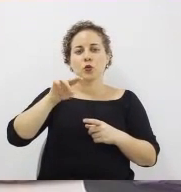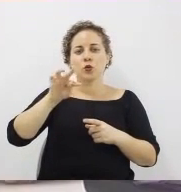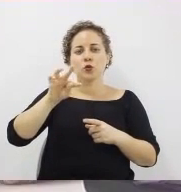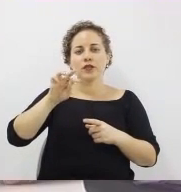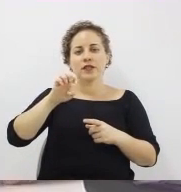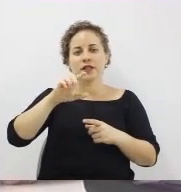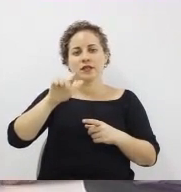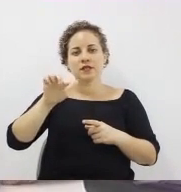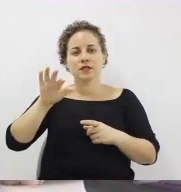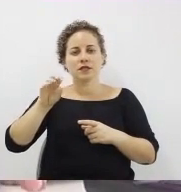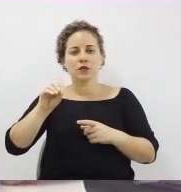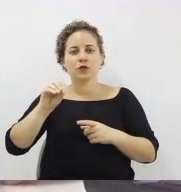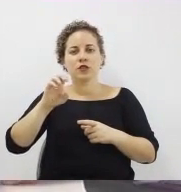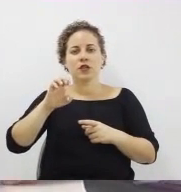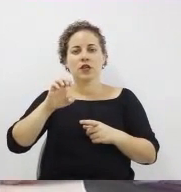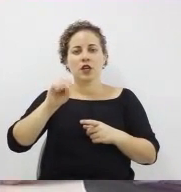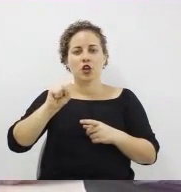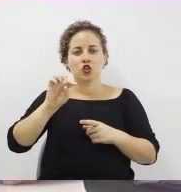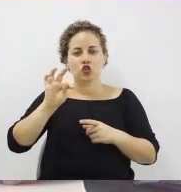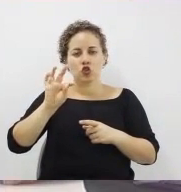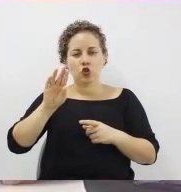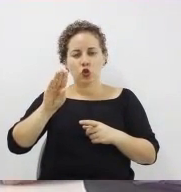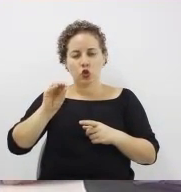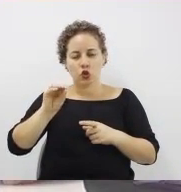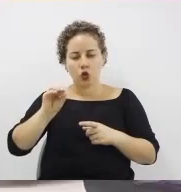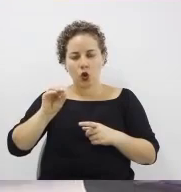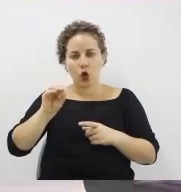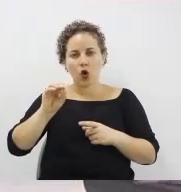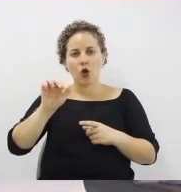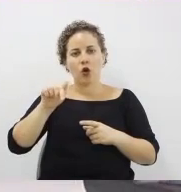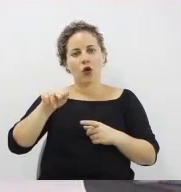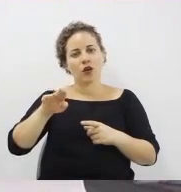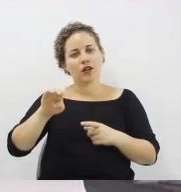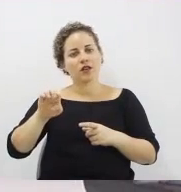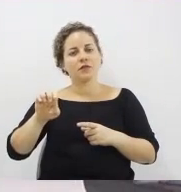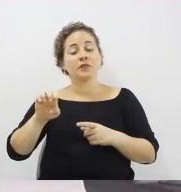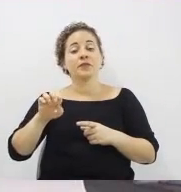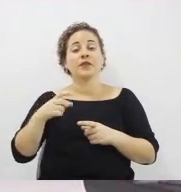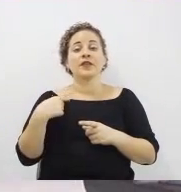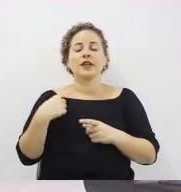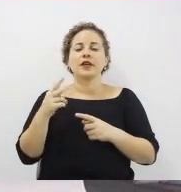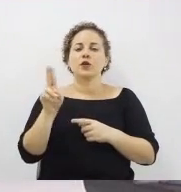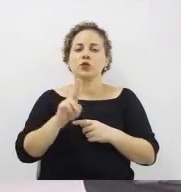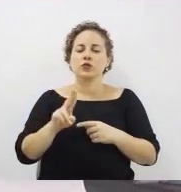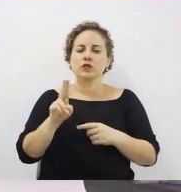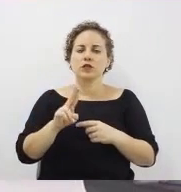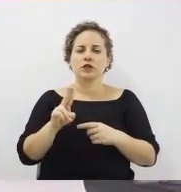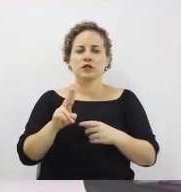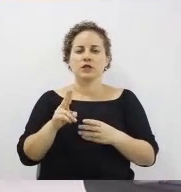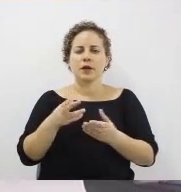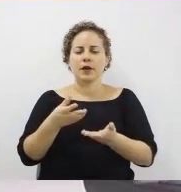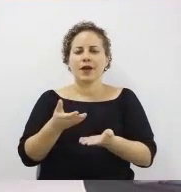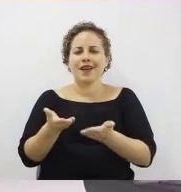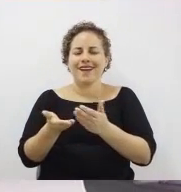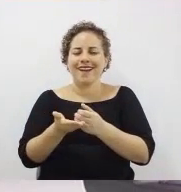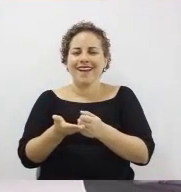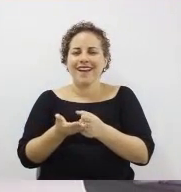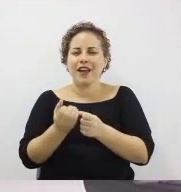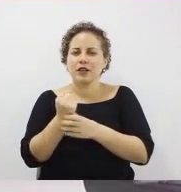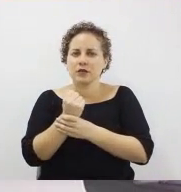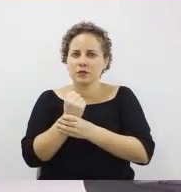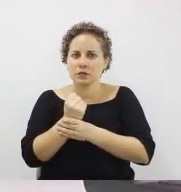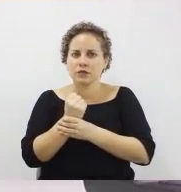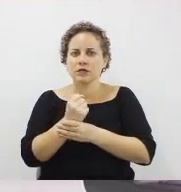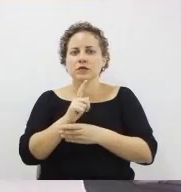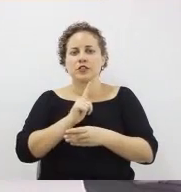estoques. Os estoques são necessários para servirem de pulmão, de base, para que,